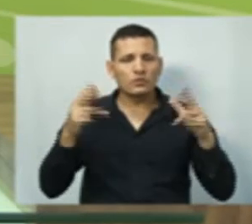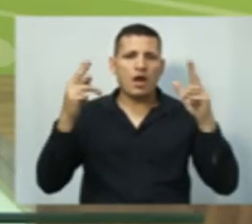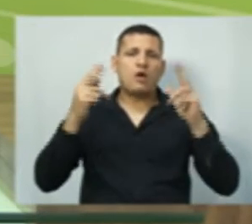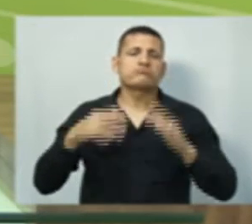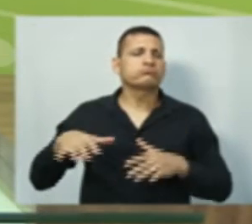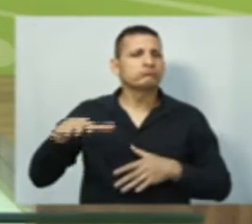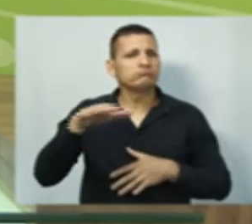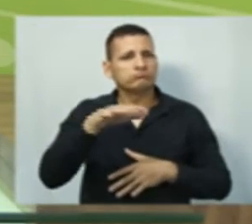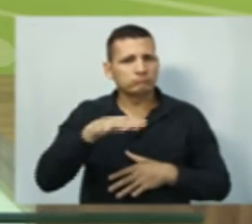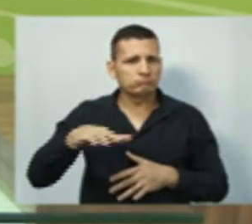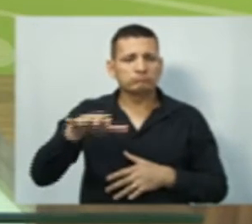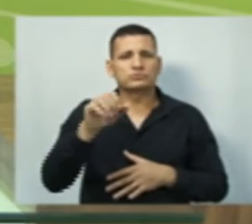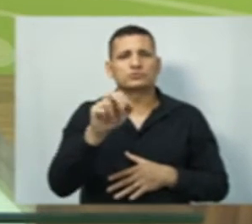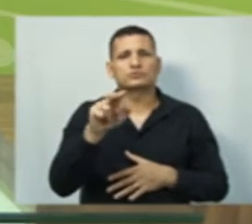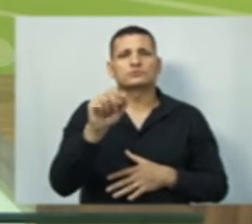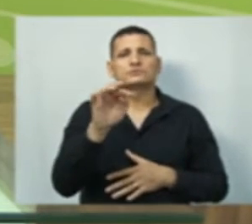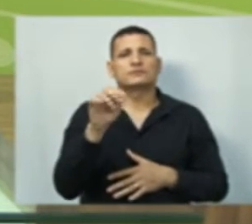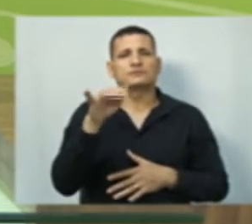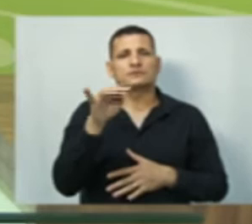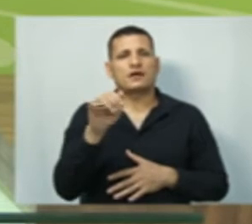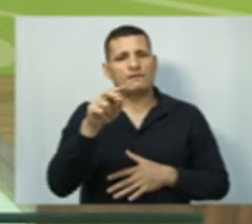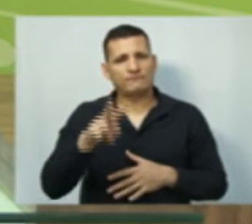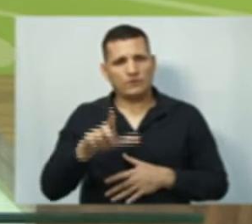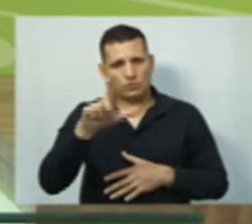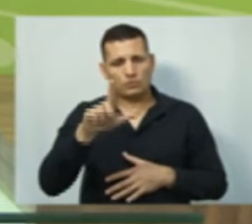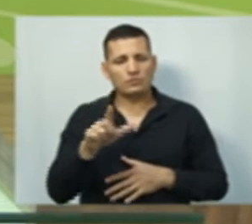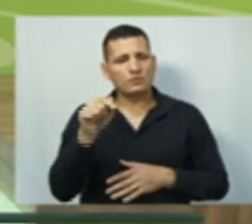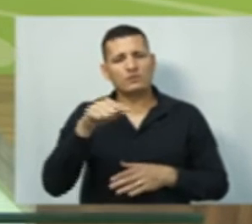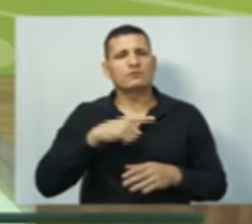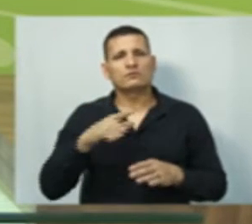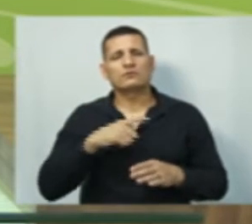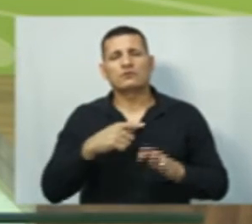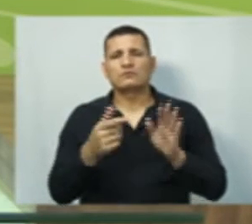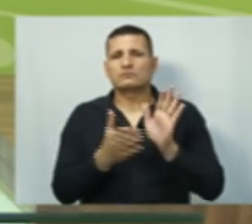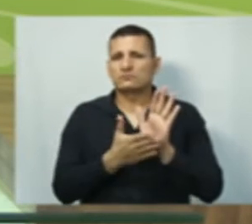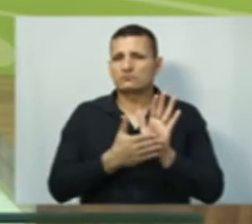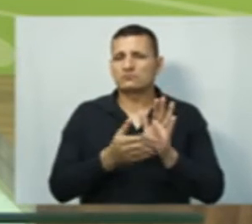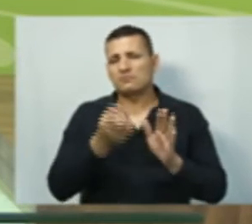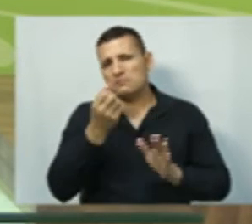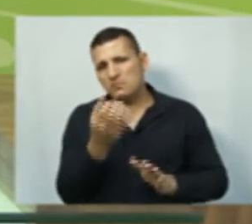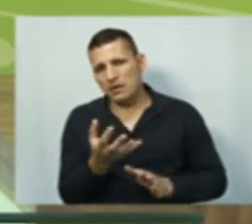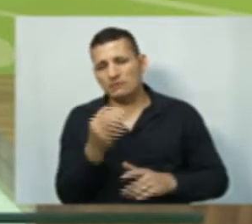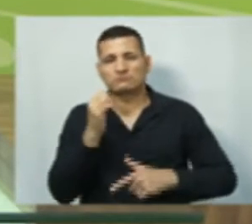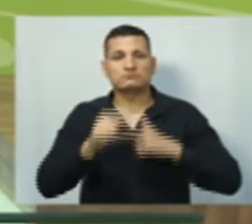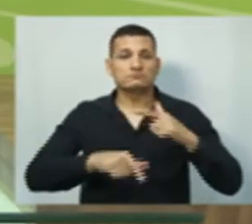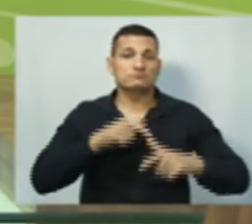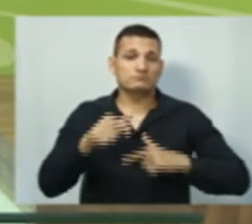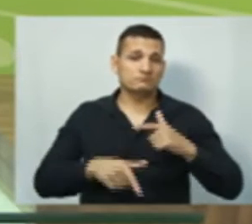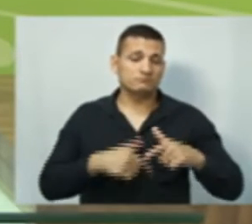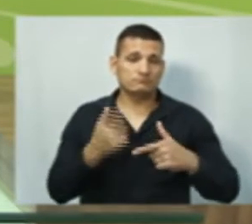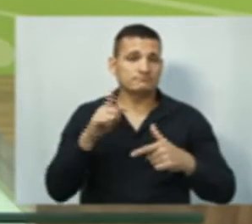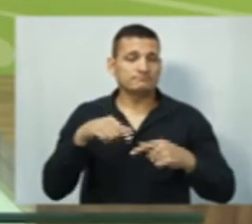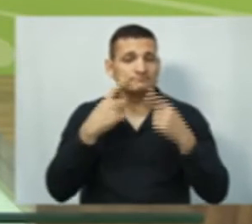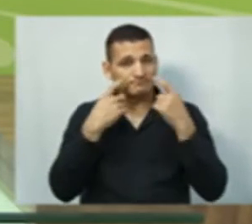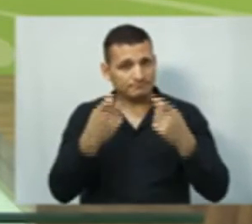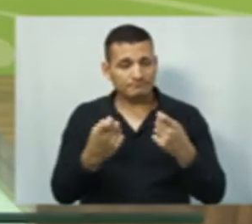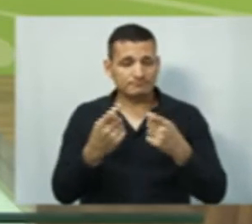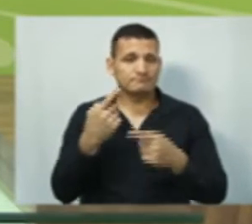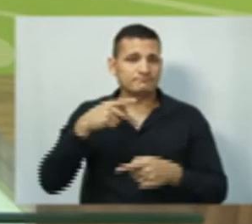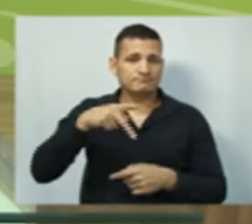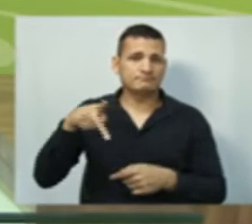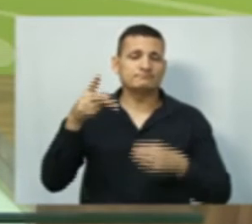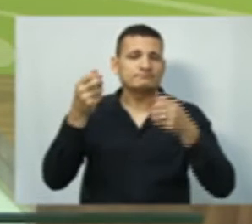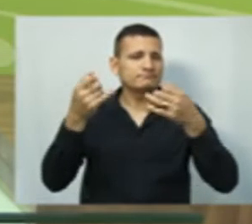sustentável, tendo como propósito bens e serviços. Isso é interessante, que a professora acaba falando